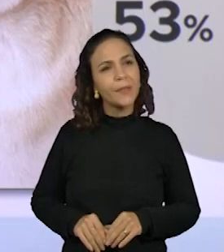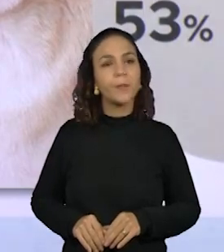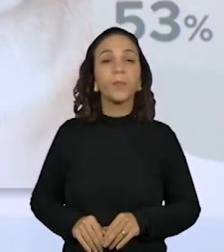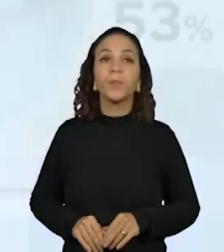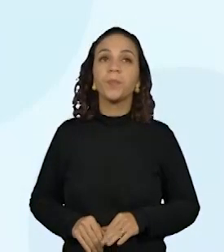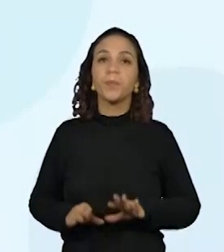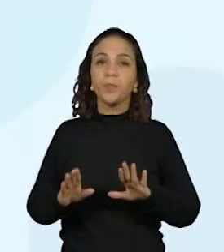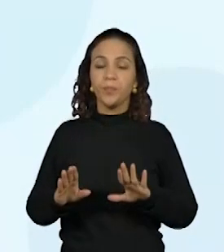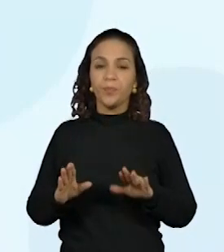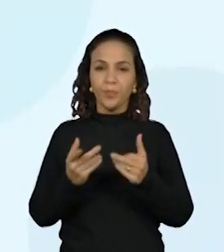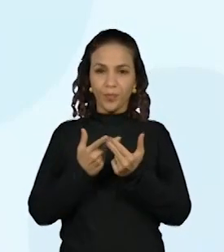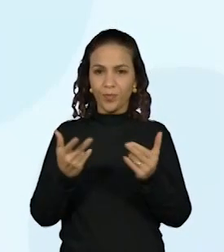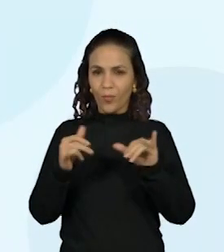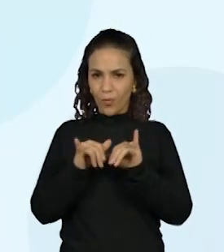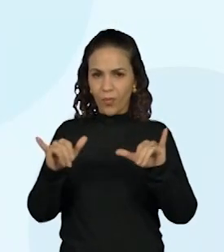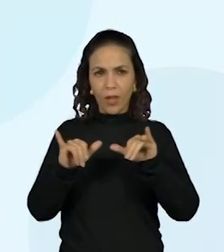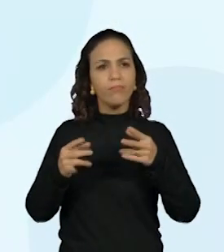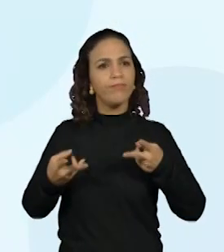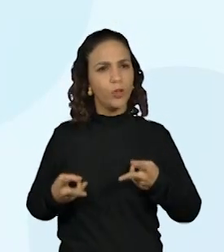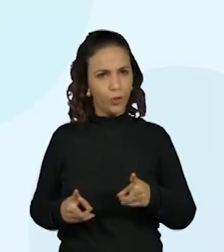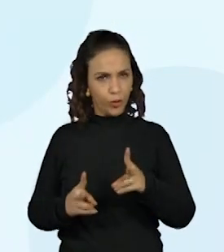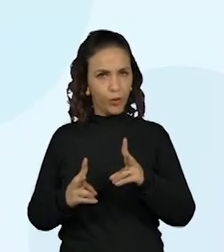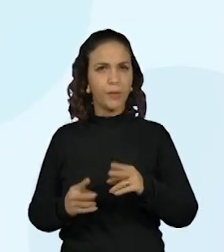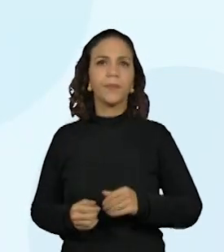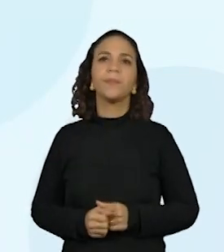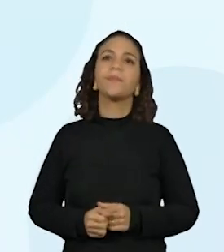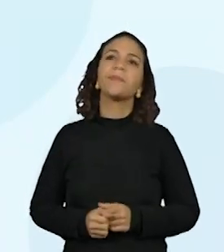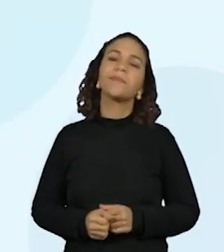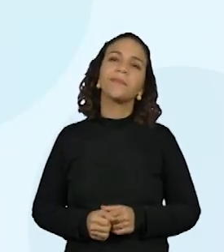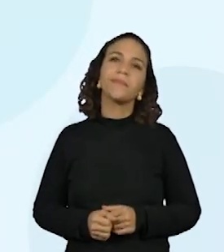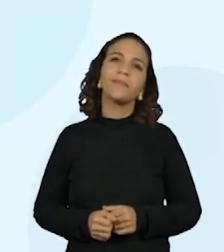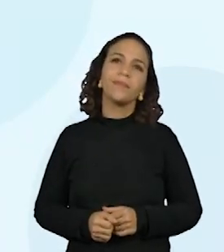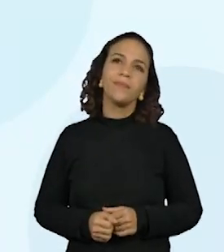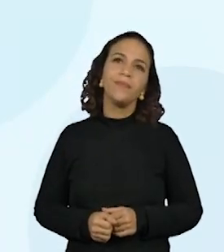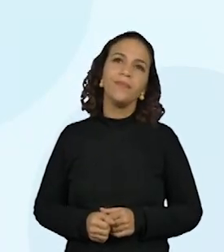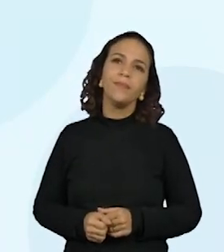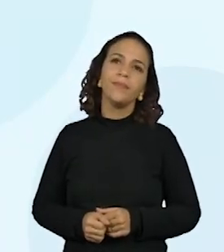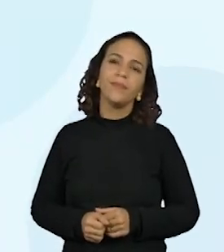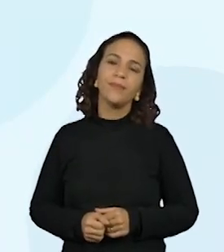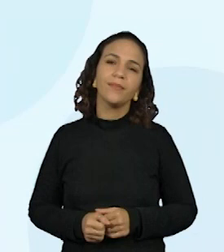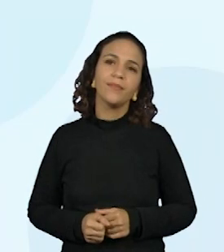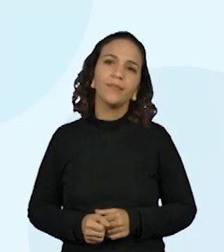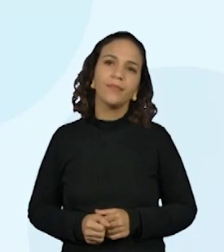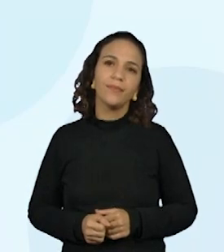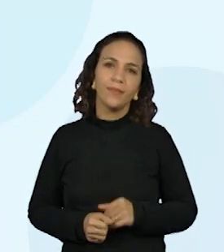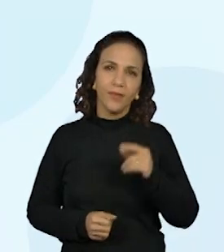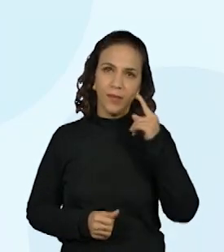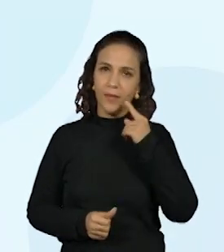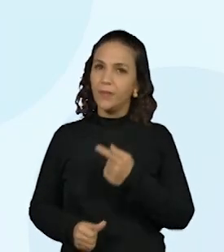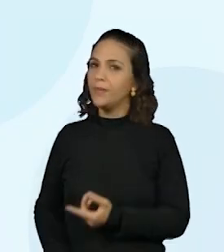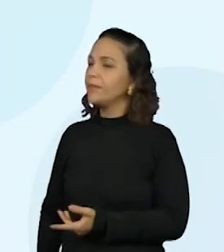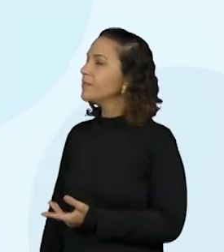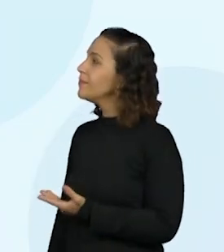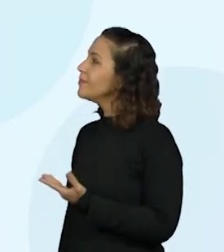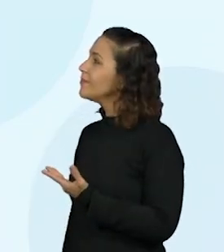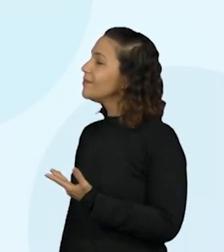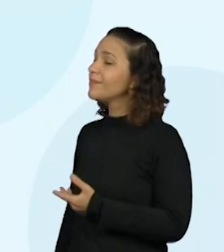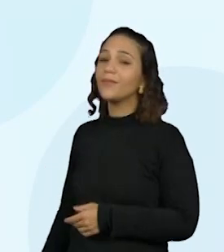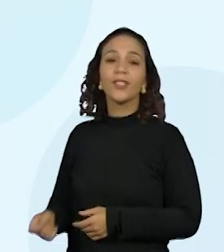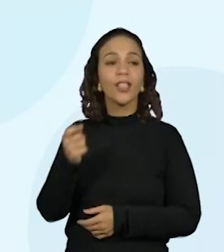A notícia segue na tela seguinte. Nós temos a imagem de um